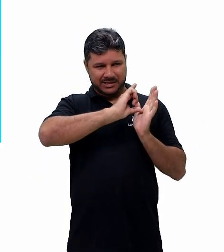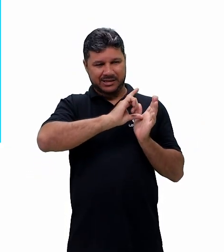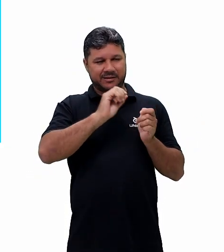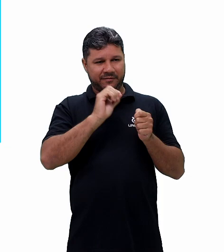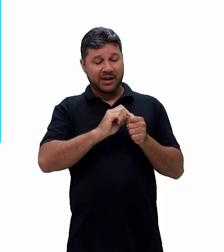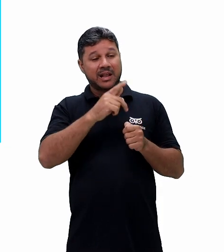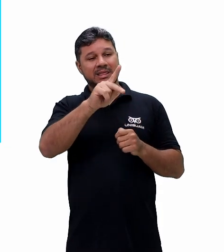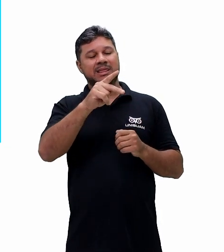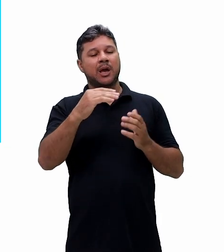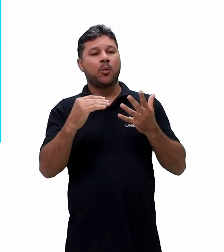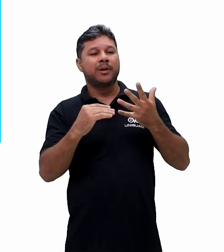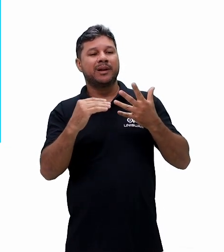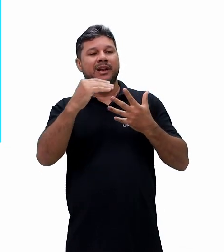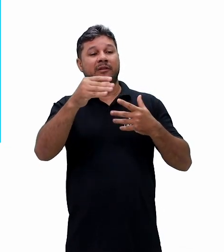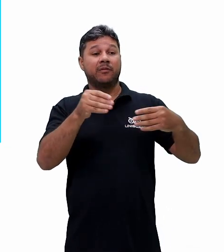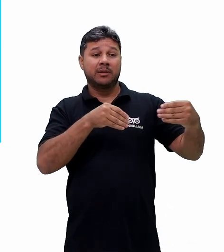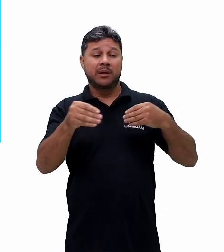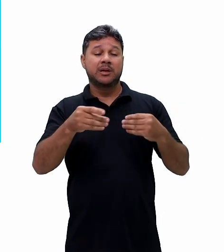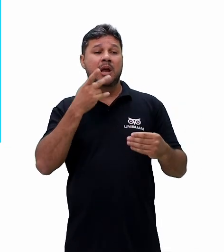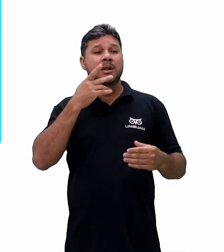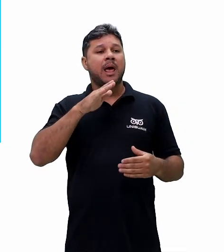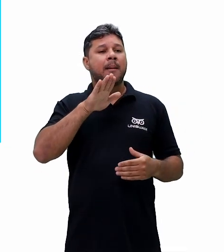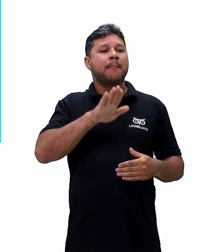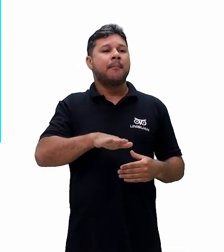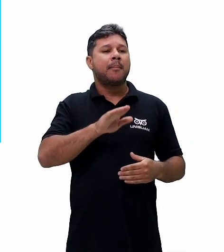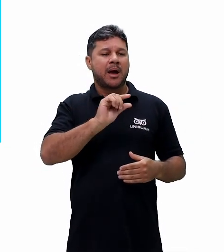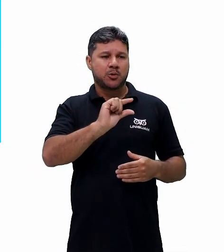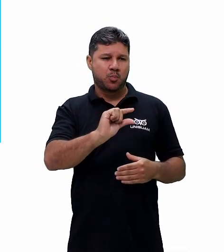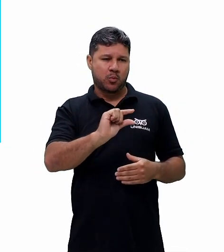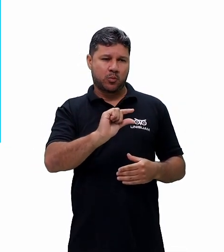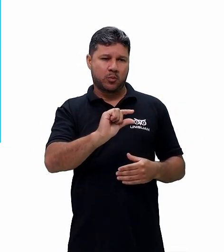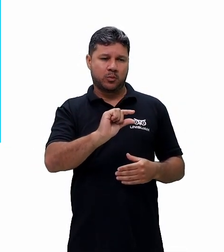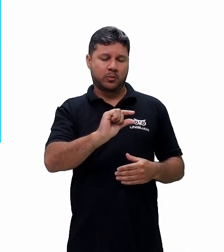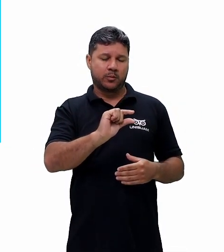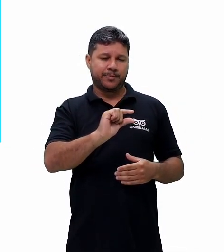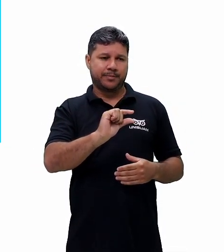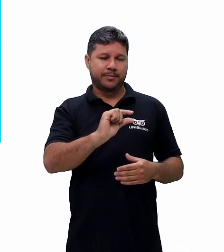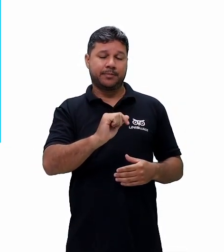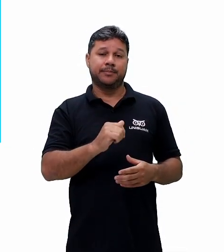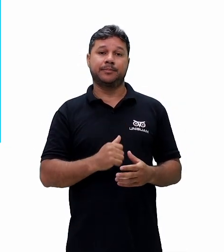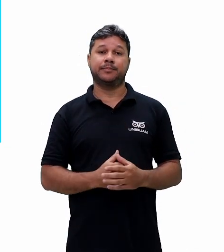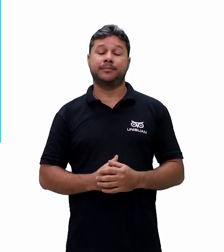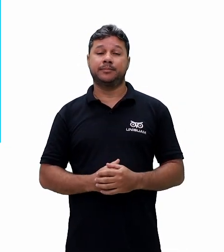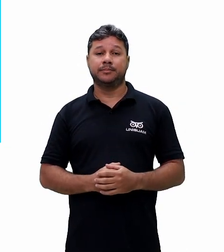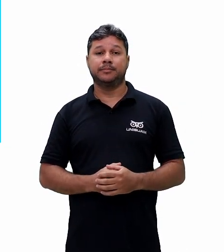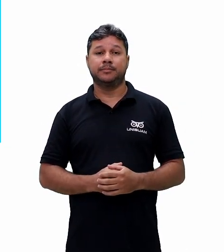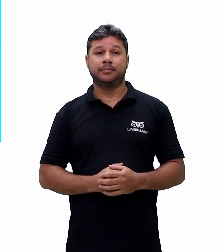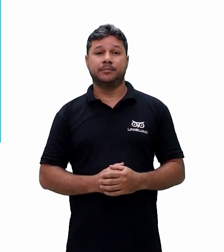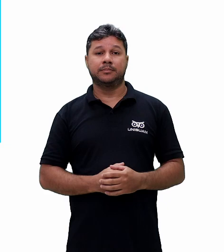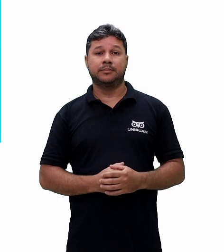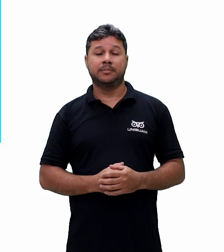nós fizemos, o seu nível de flexibilidade hoje é muito baixo.